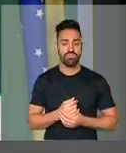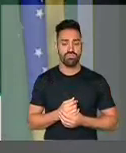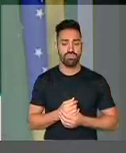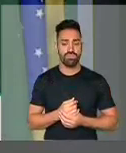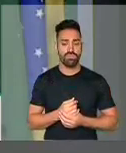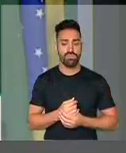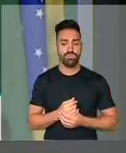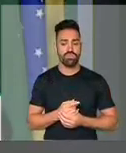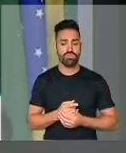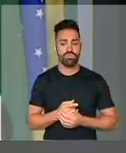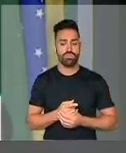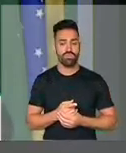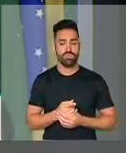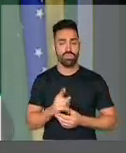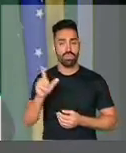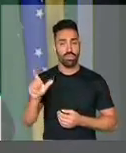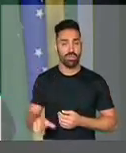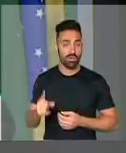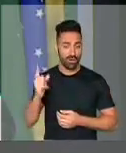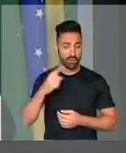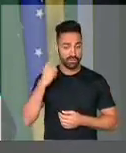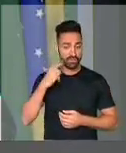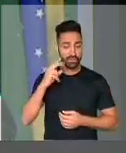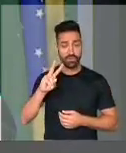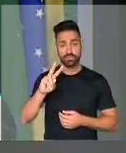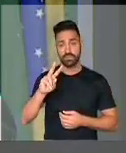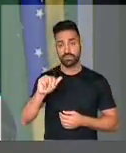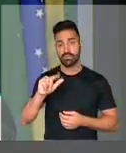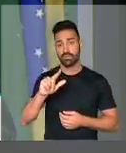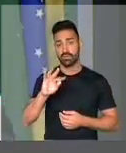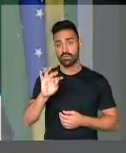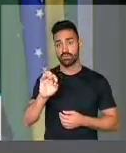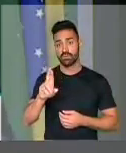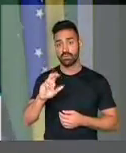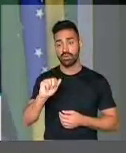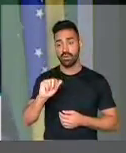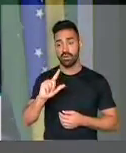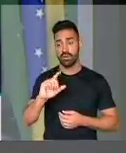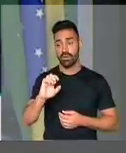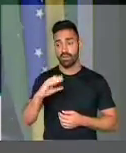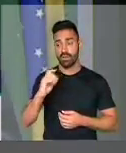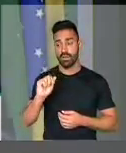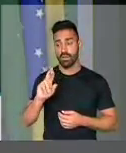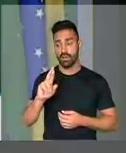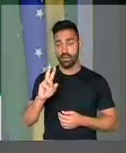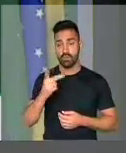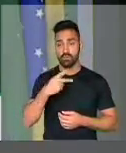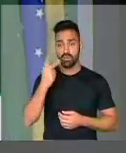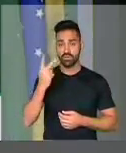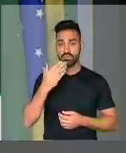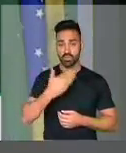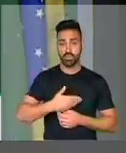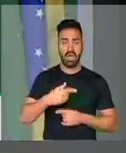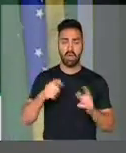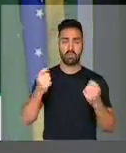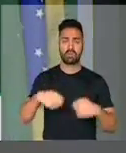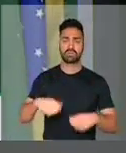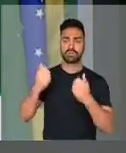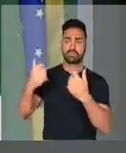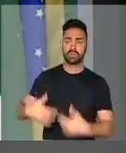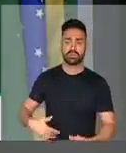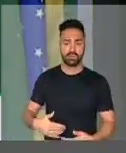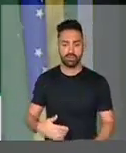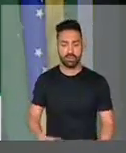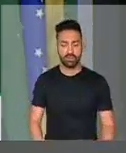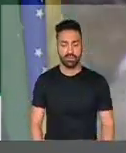solicitada pelo advogado Walter Alencar Pires Rebelo. Ocorre que ele não